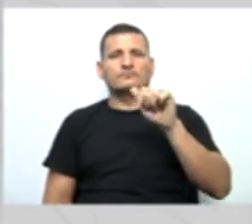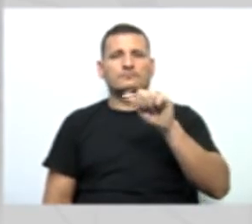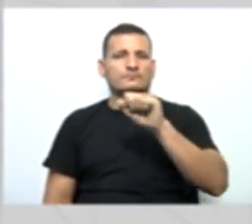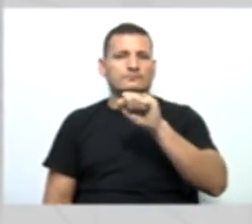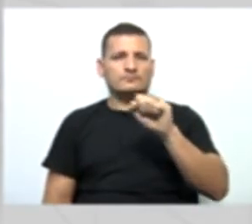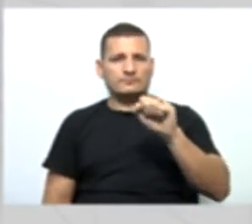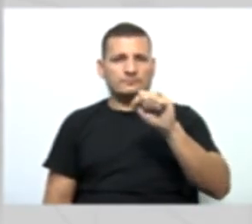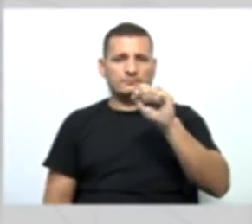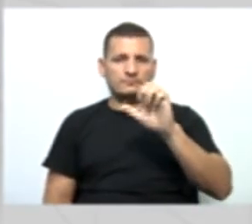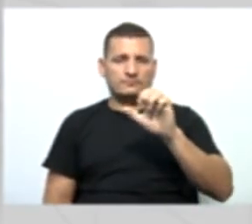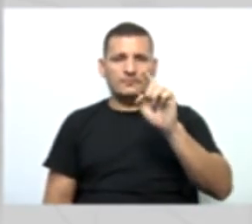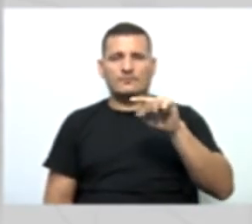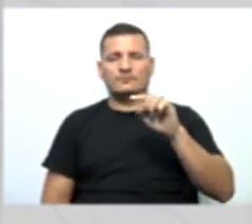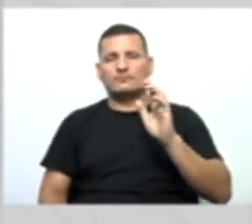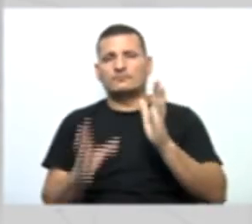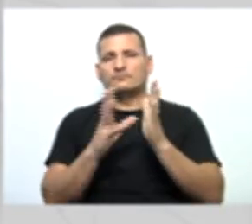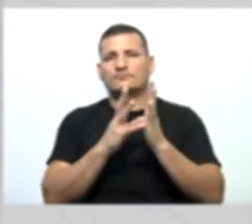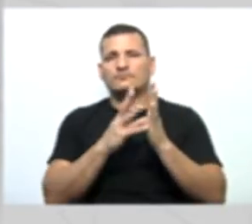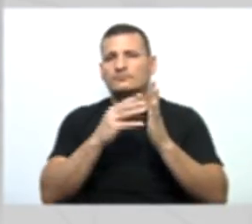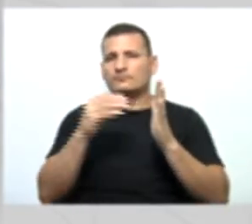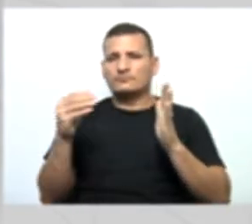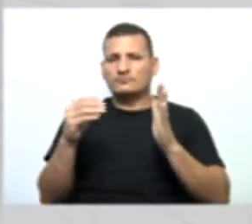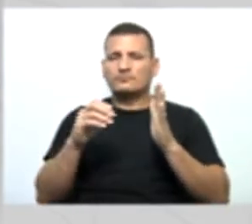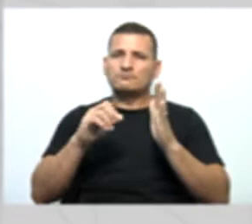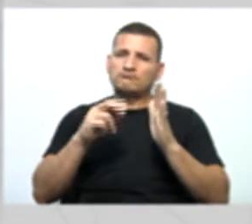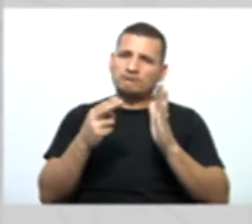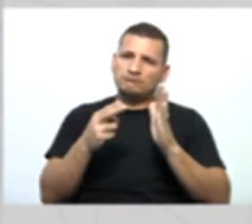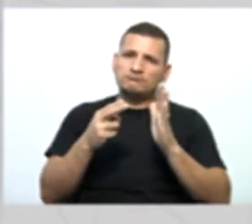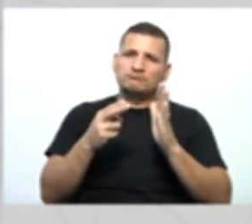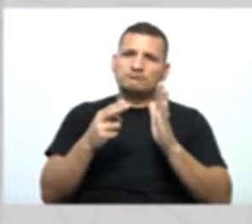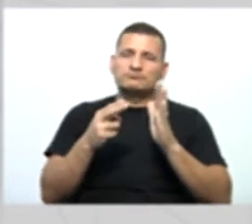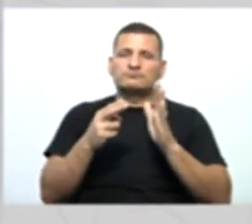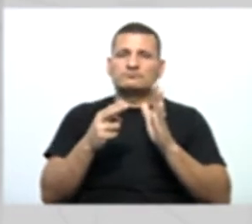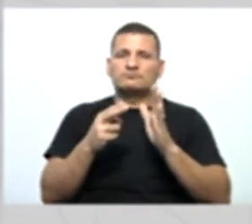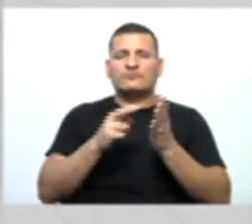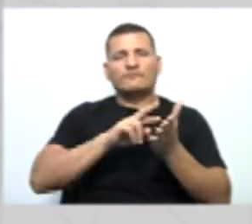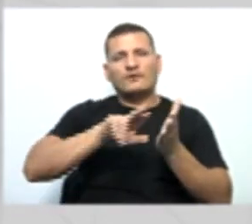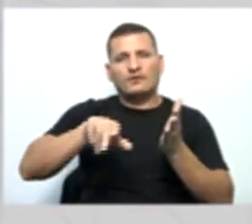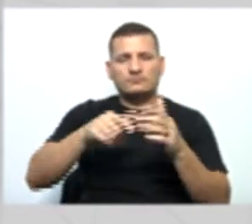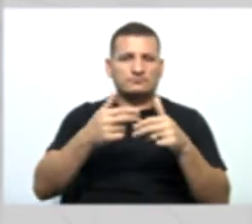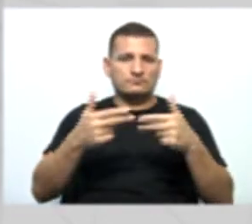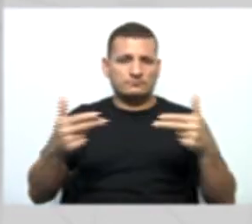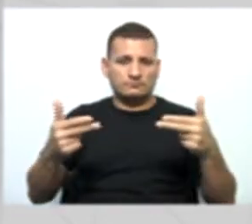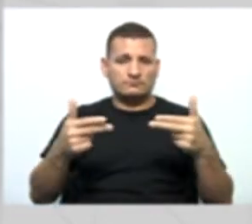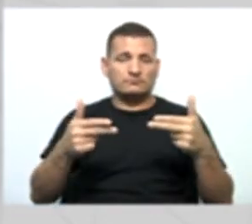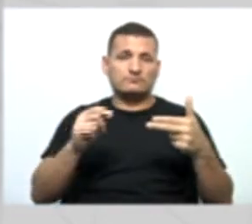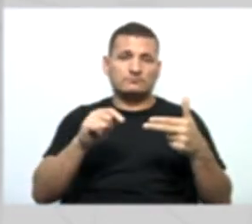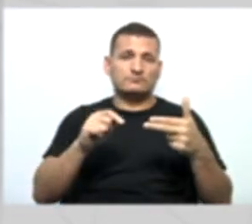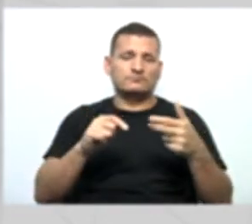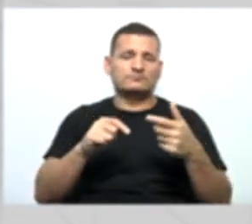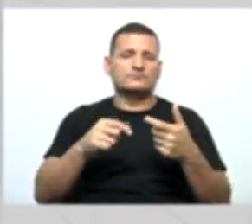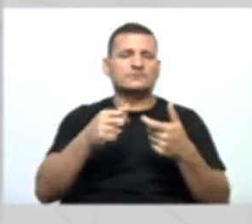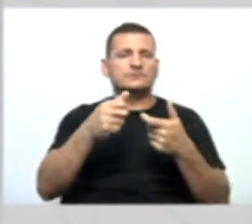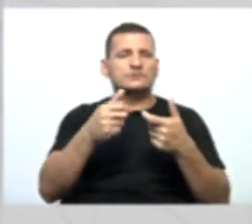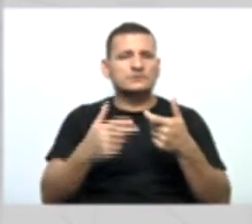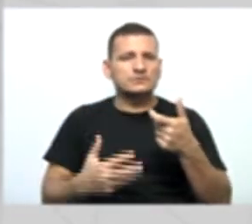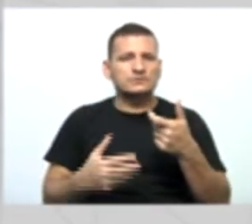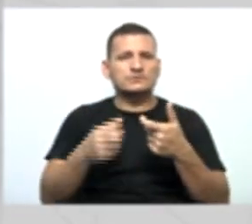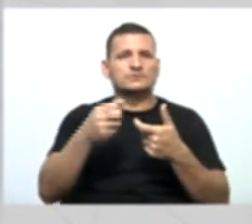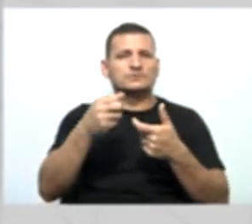modelo ou como uma especificação para um conjunto de objetos, ou seja, a descrição genérica dos